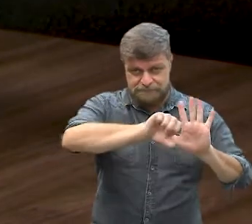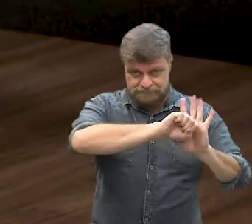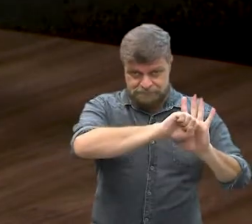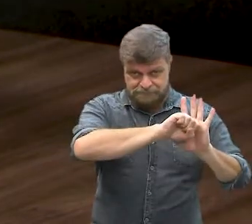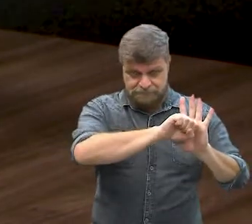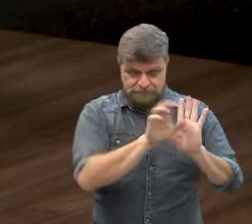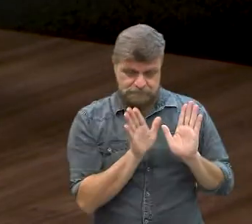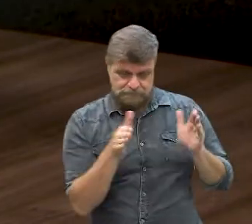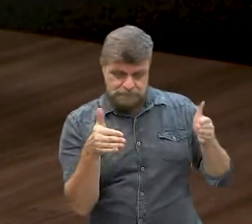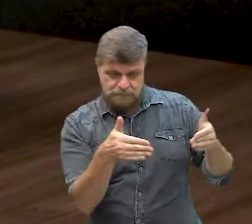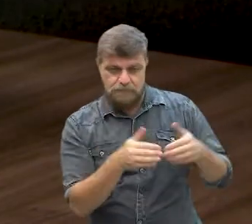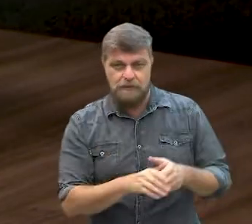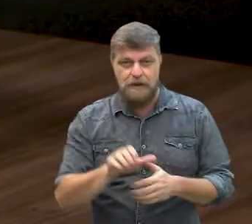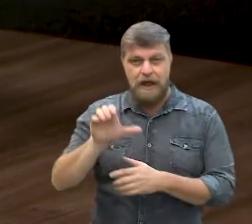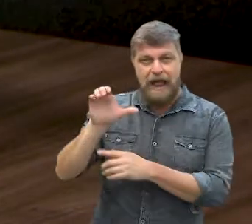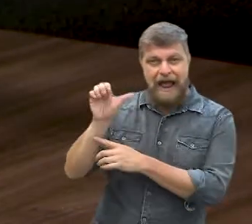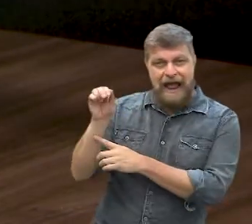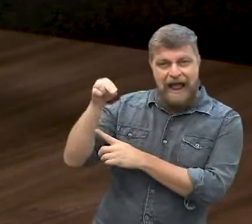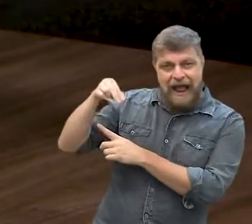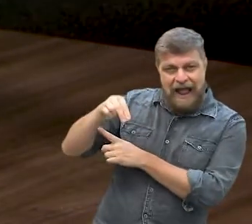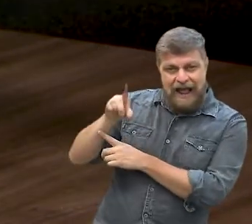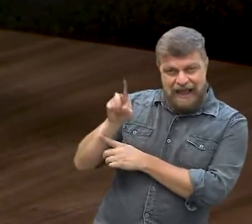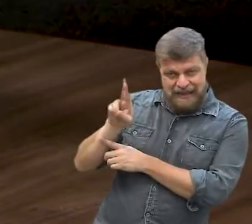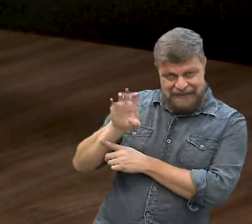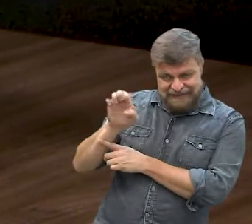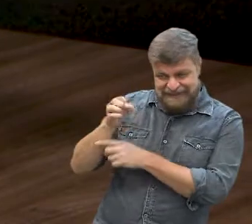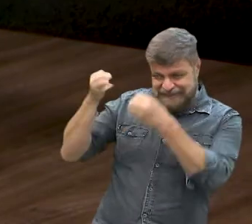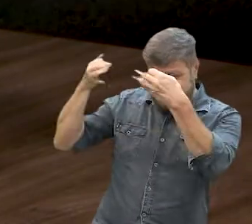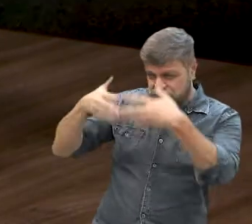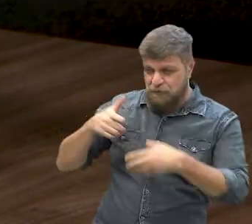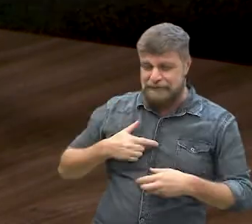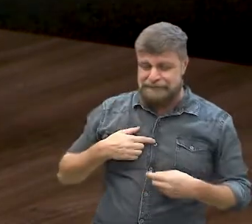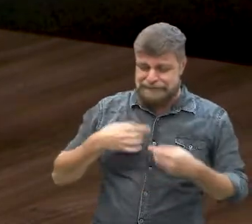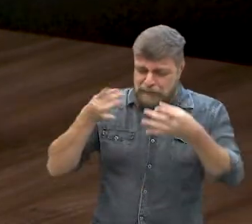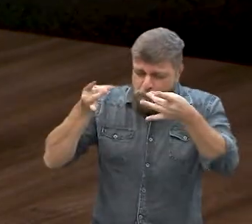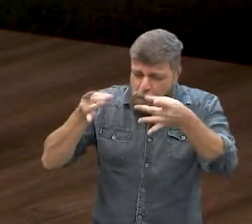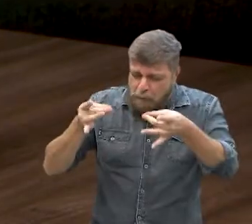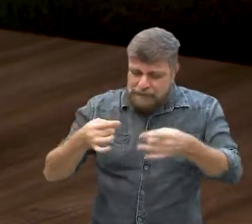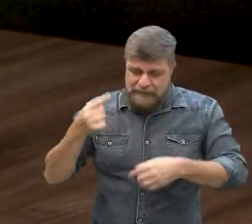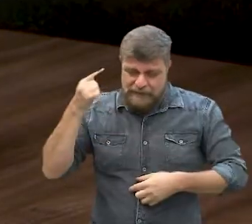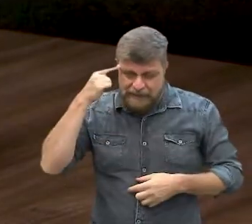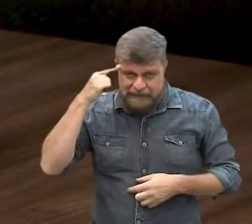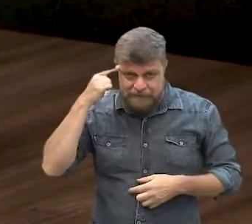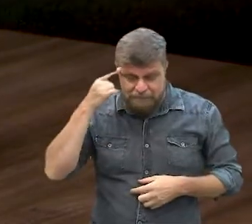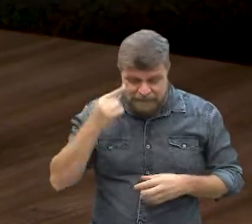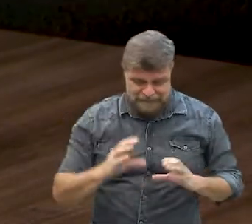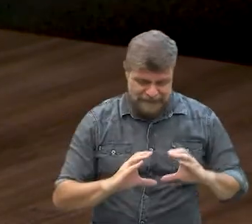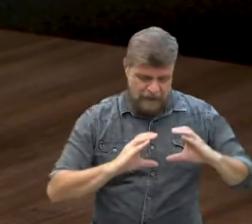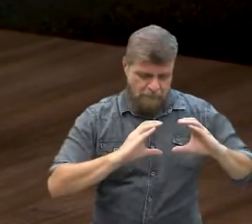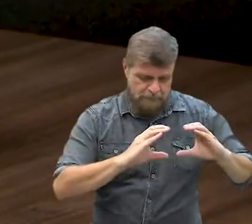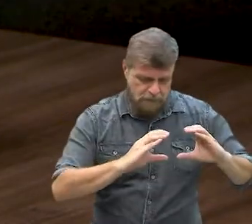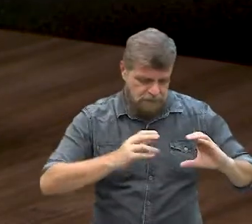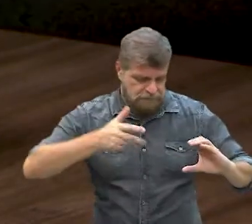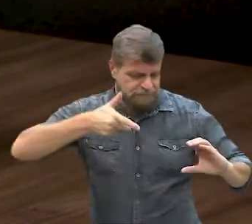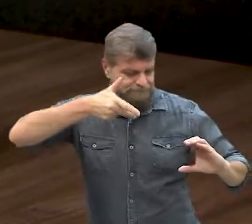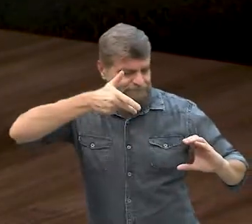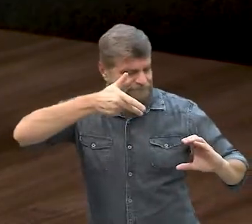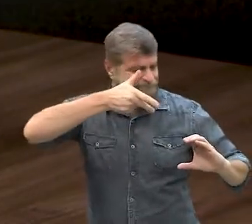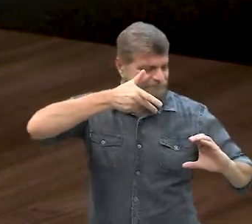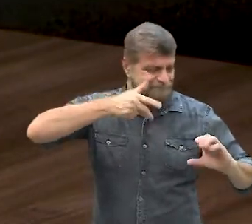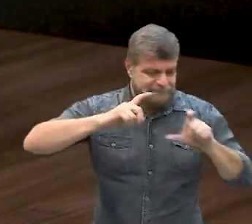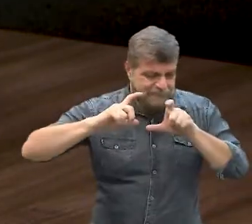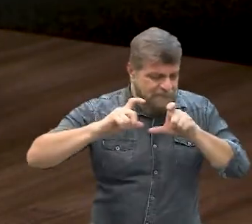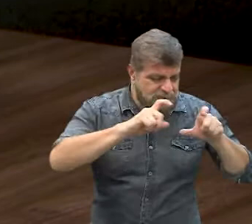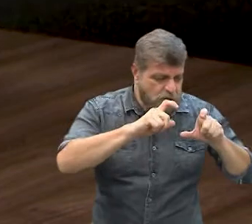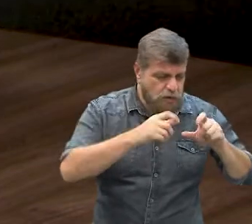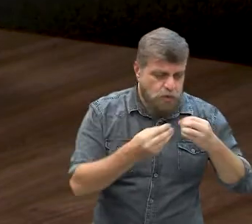ainda, o André mencionou que ele tem tanto cuidado que ele pensa até na posição da cebola na hora da foto.